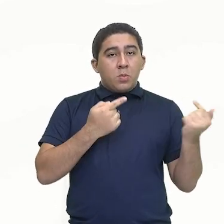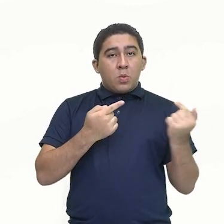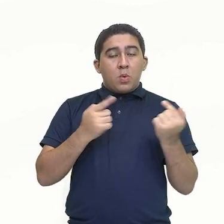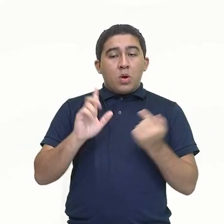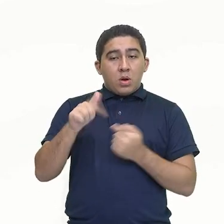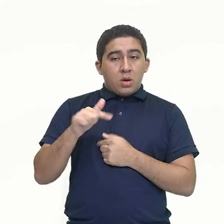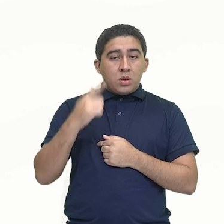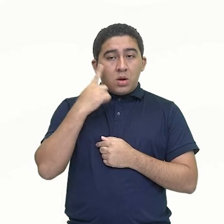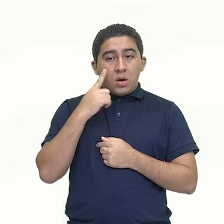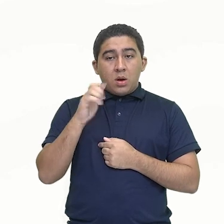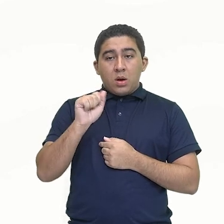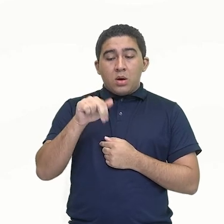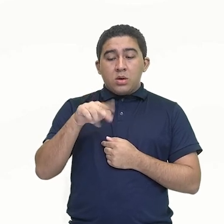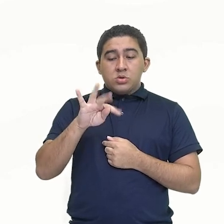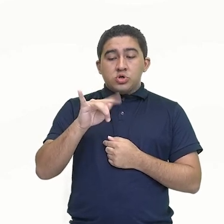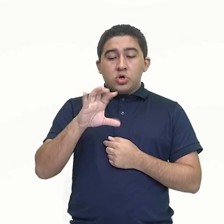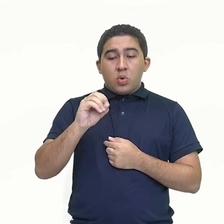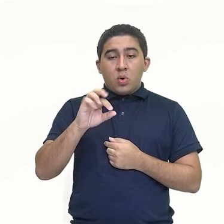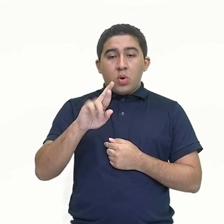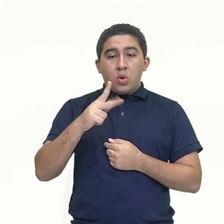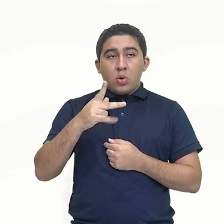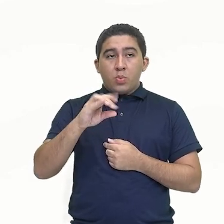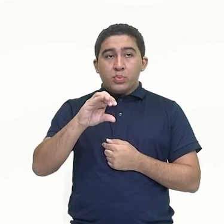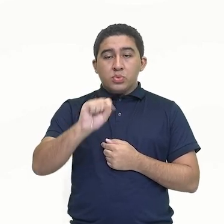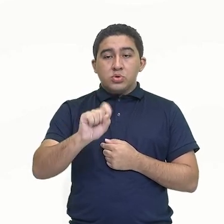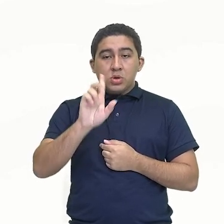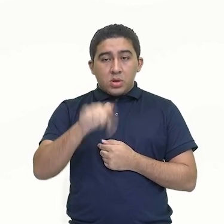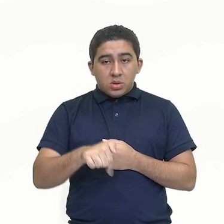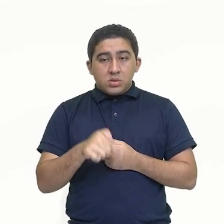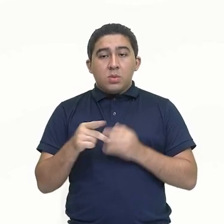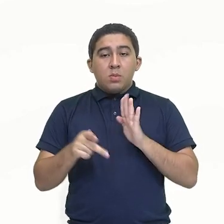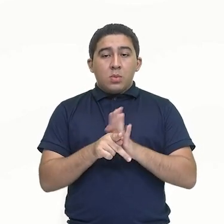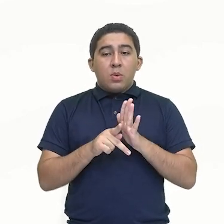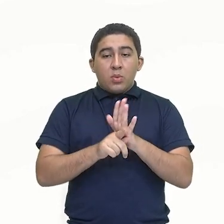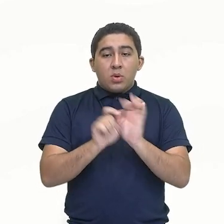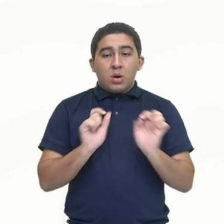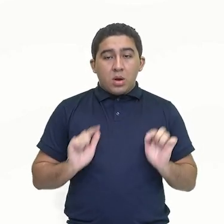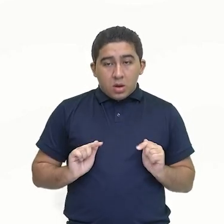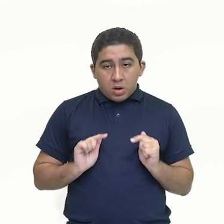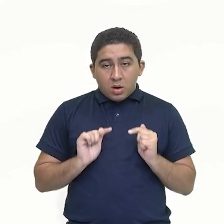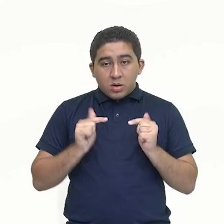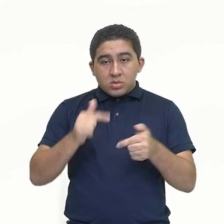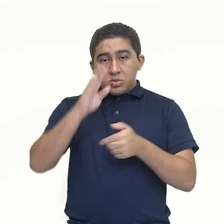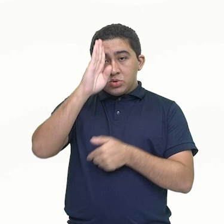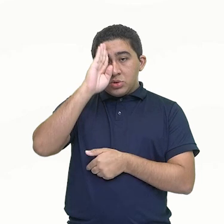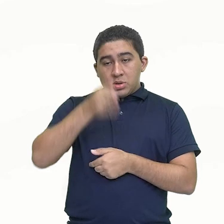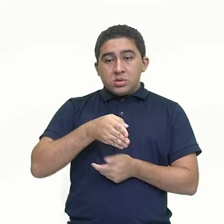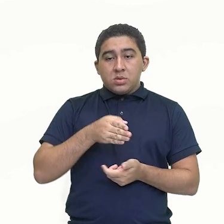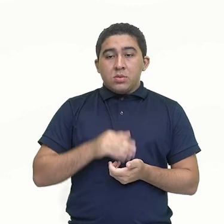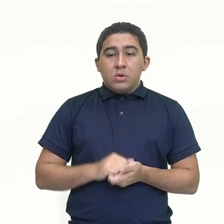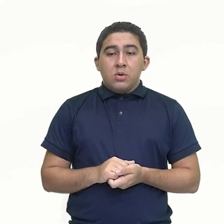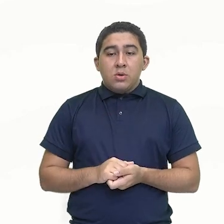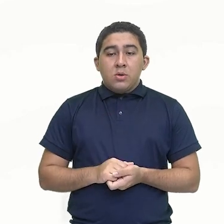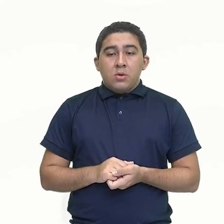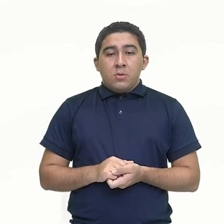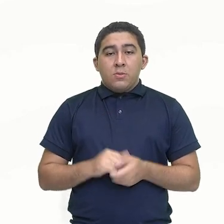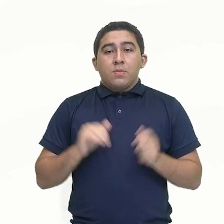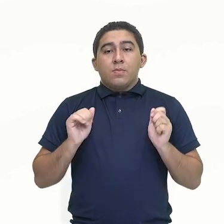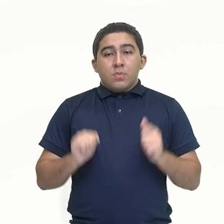anticorpos. E esses anticorpos é que vão, então, ali atuar, né? Eles podem ser chamados